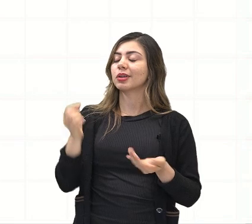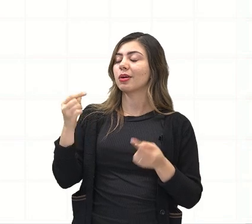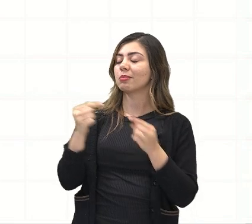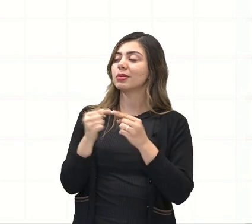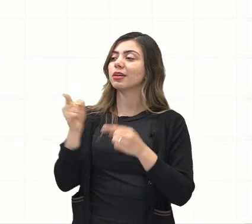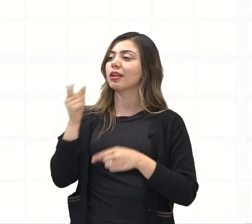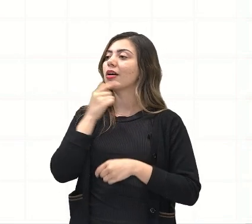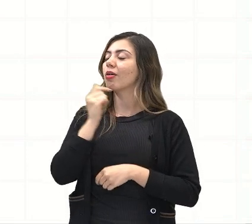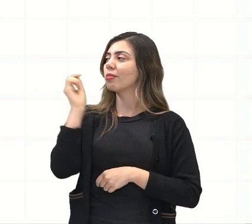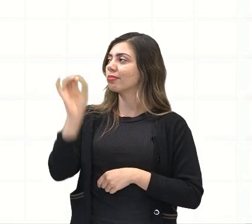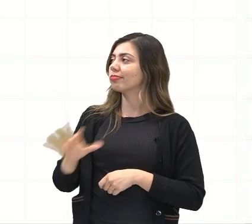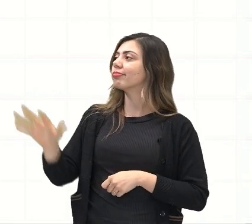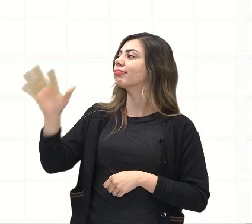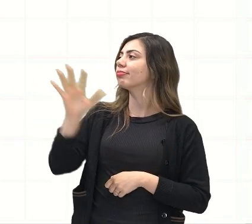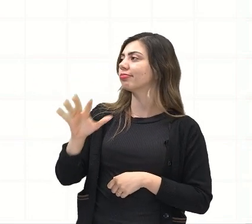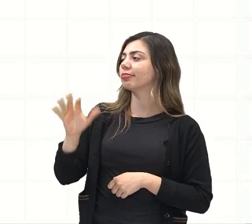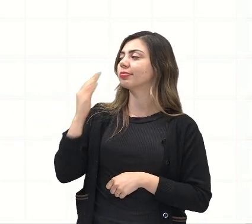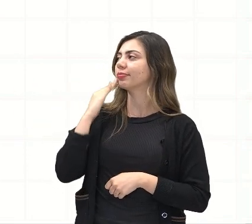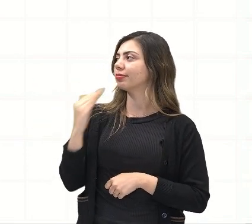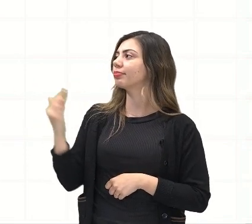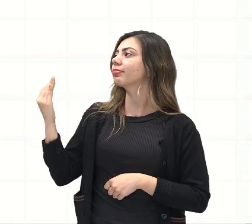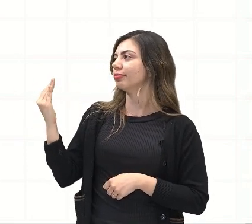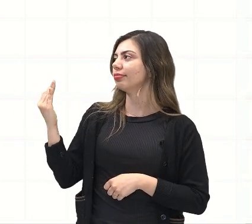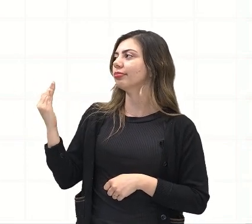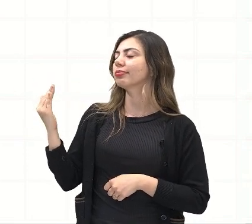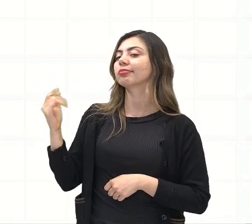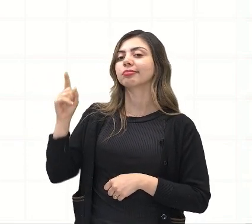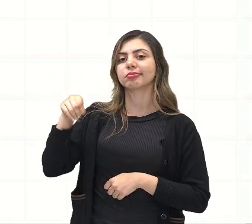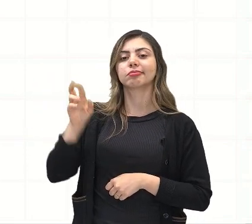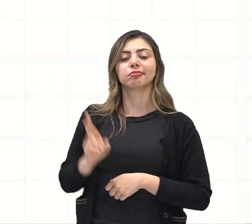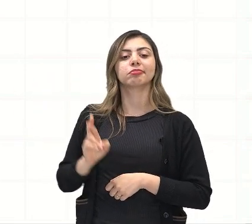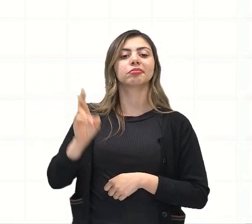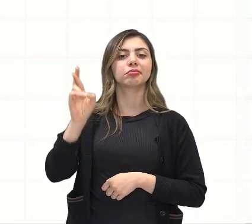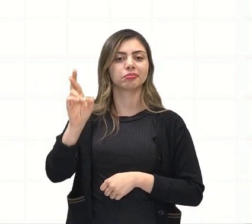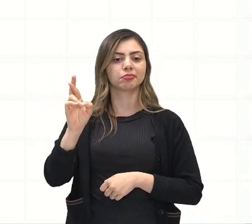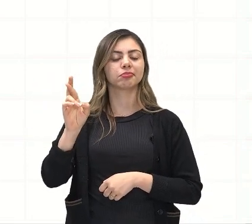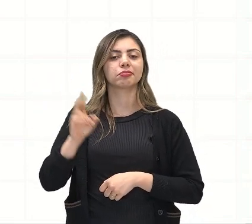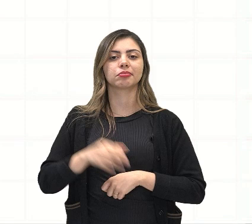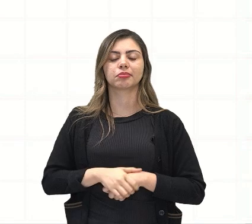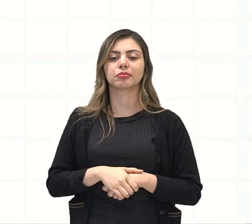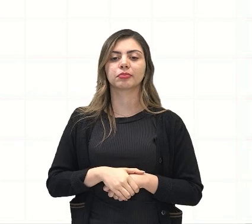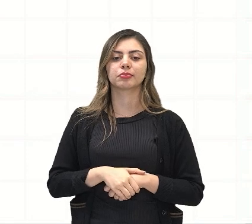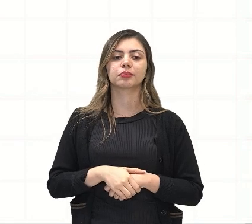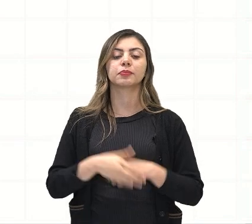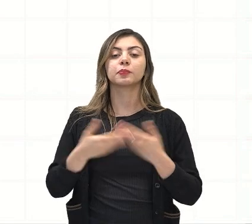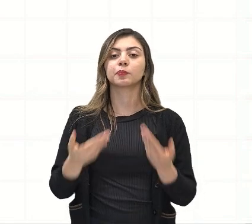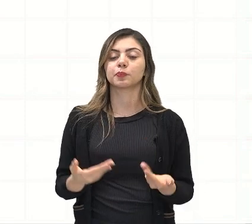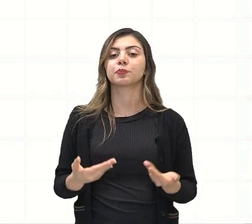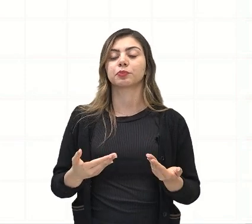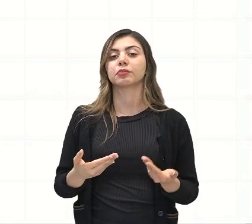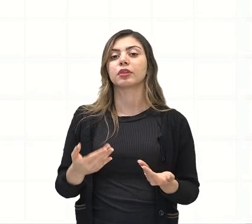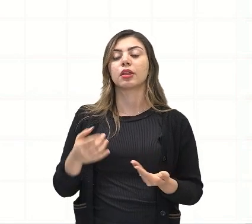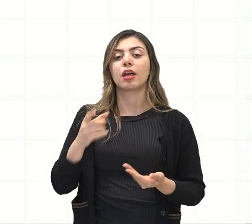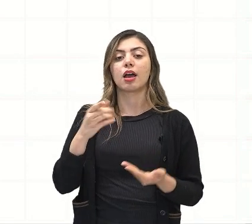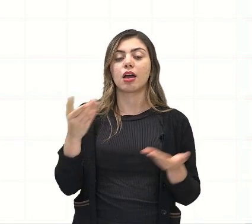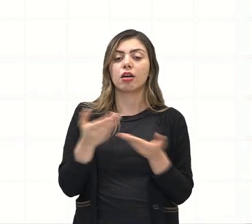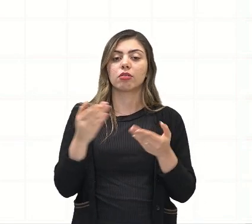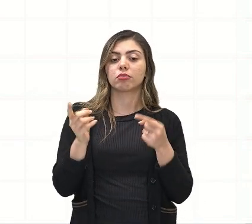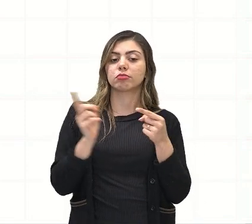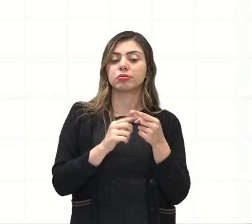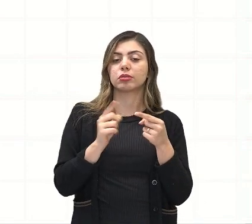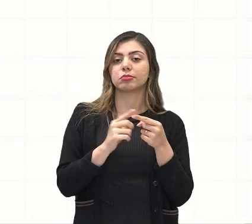que será o nosso déspota esclarecido, né? Olha lá, um dos primeiros